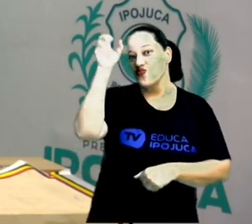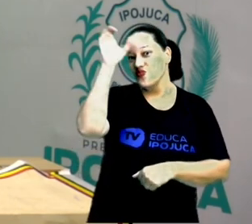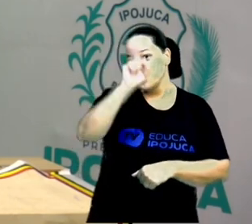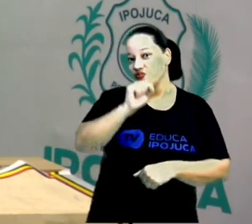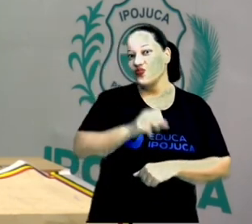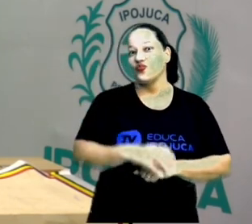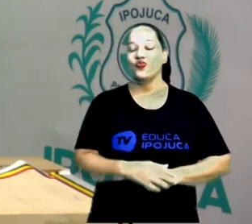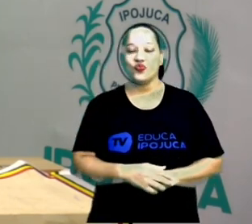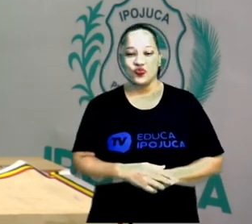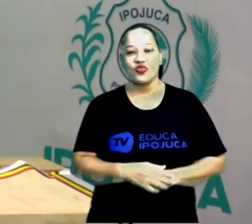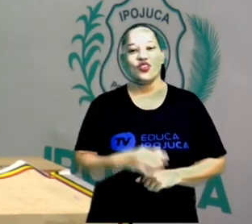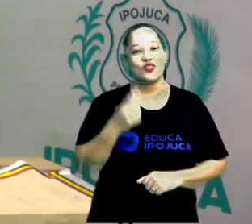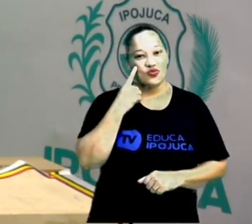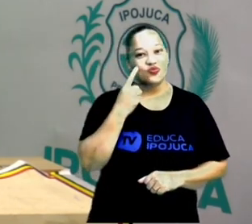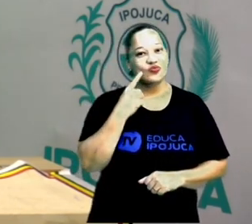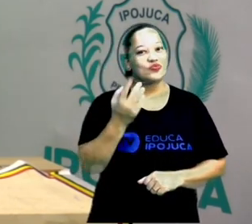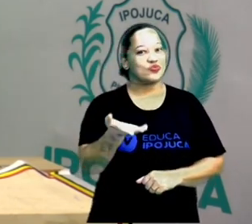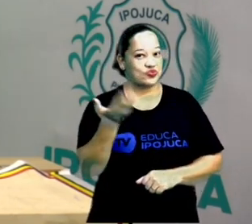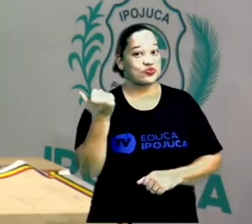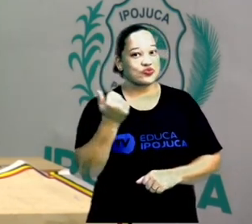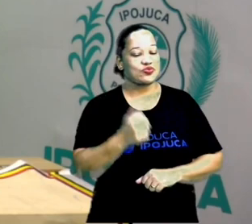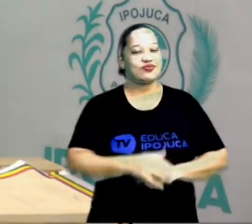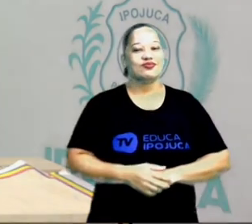aprendeu. Vamos lá?